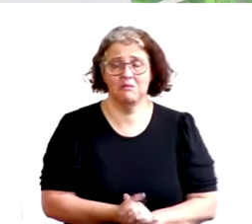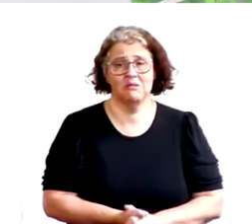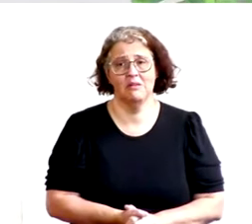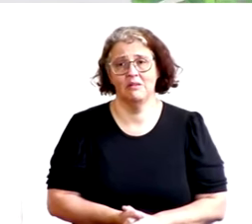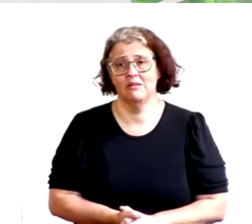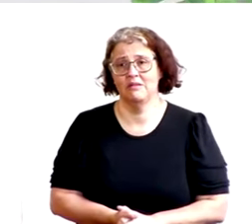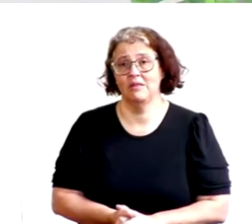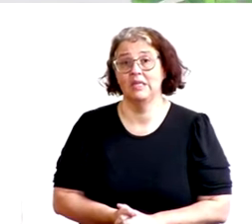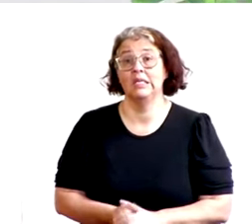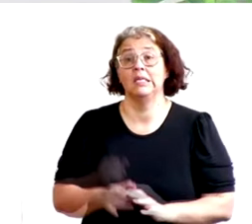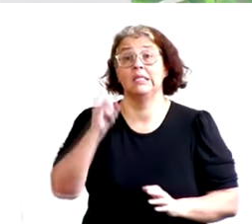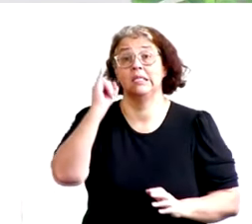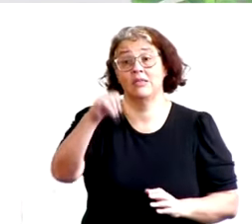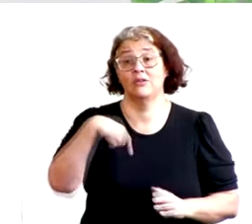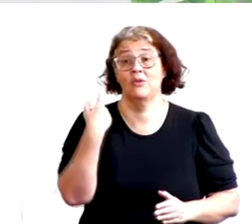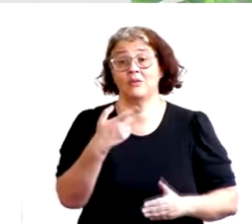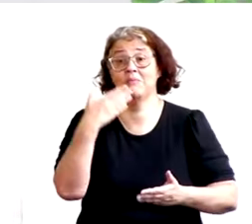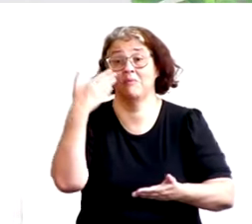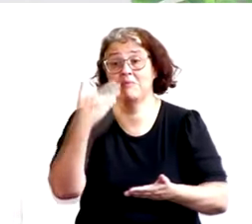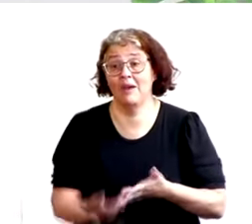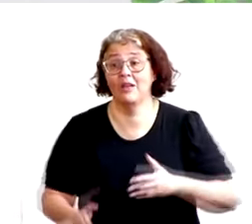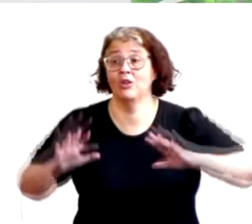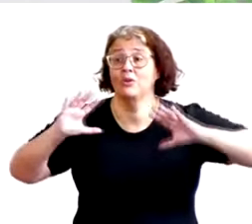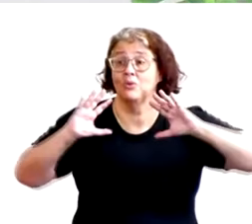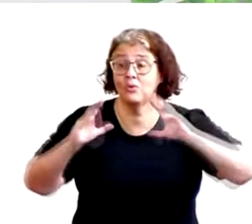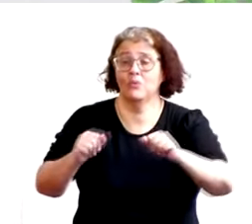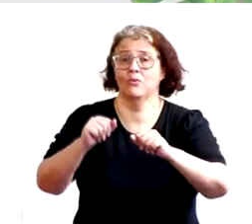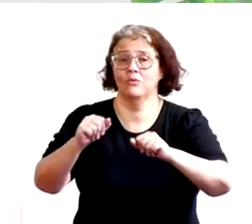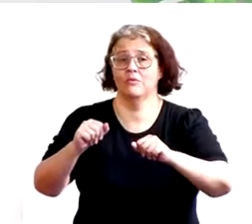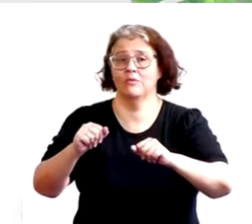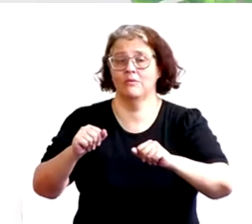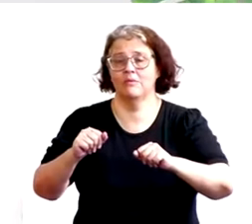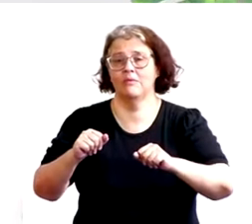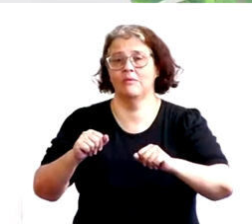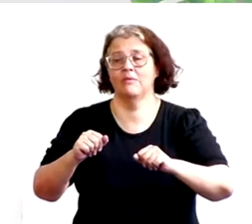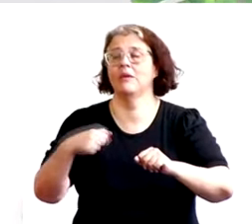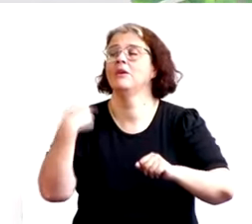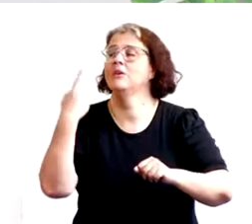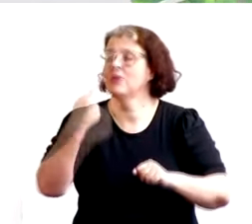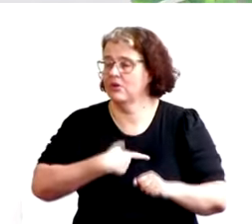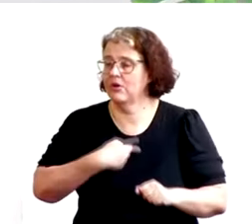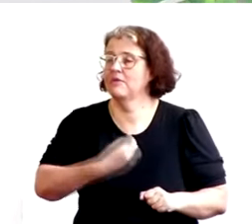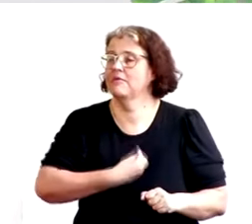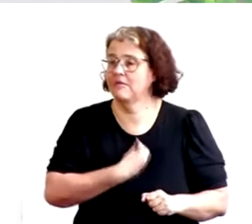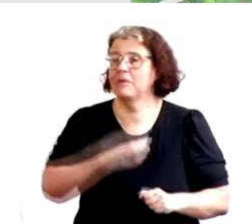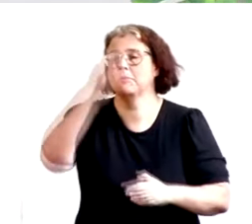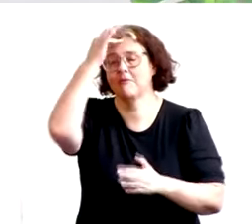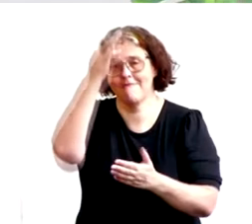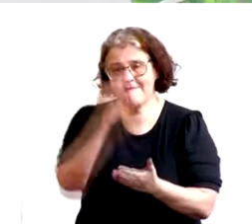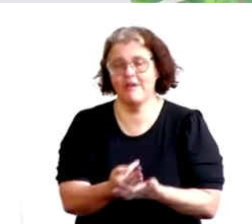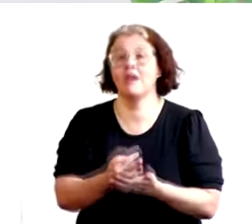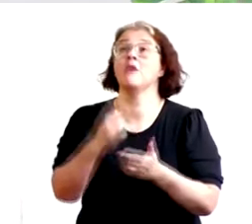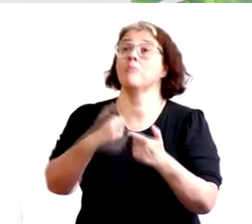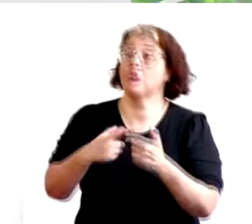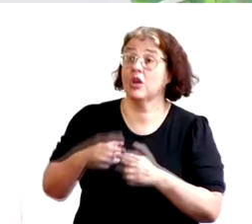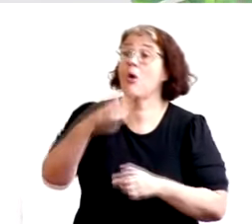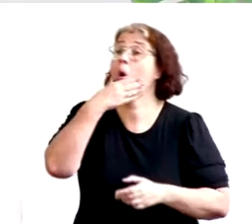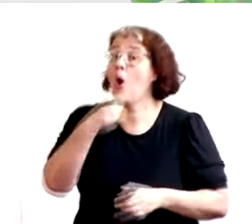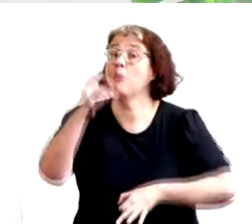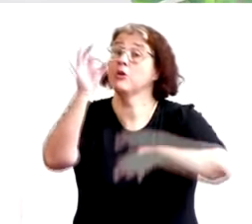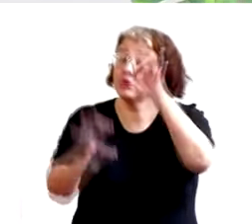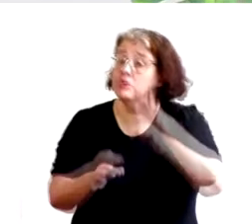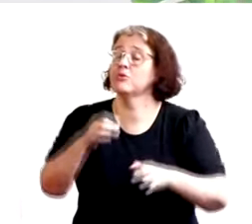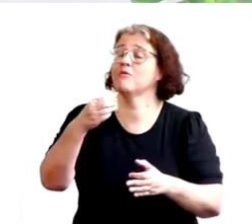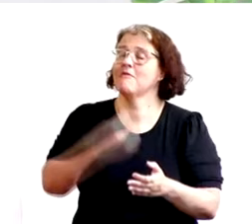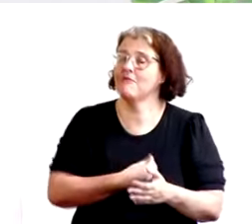viveremos pela fé porque o justo viverá pela fé mesmo